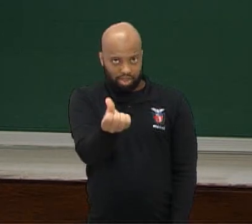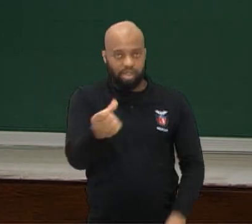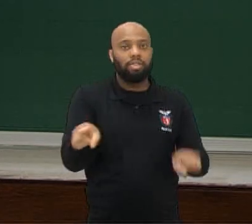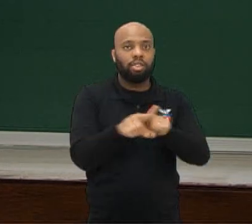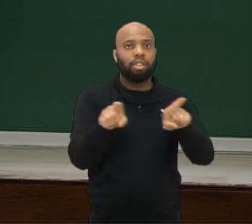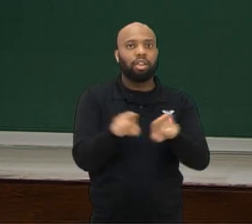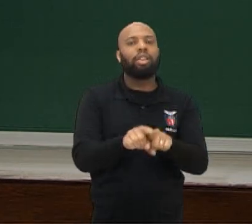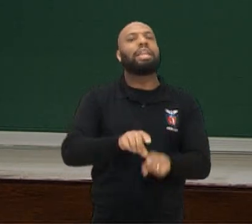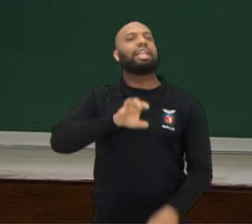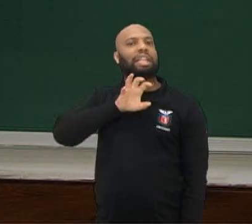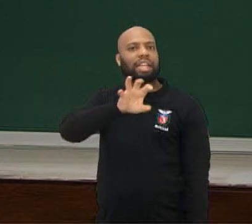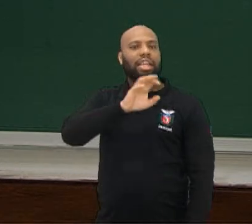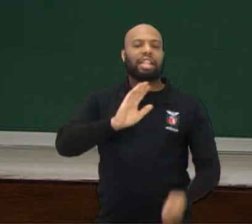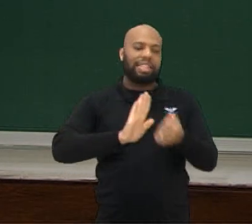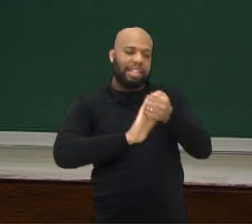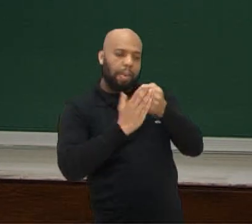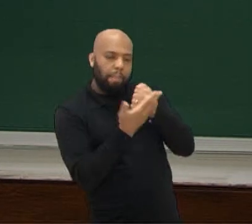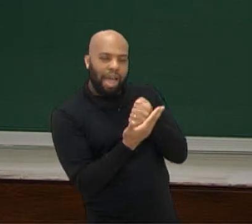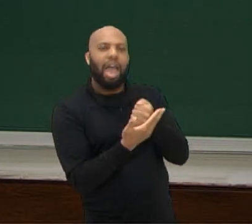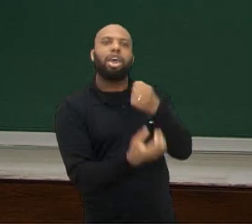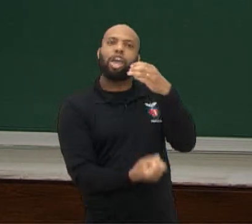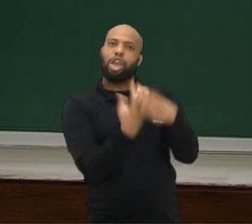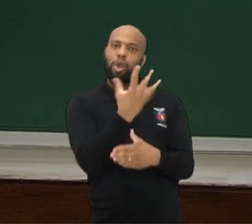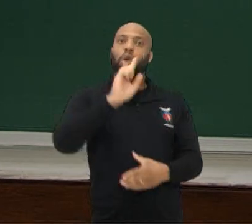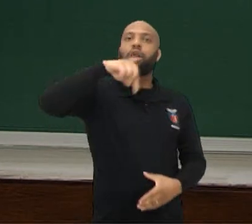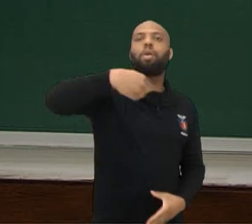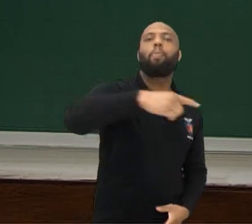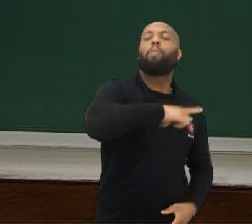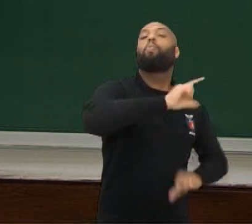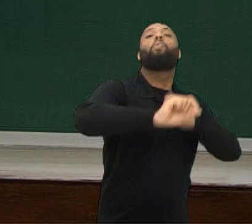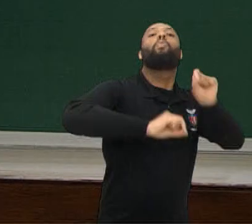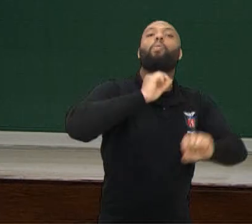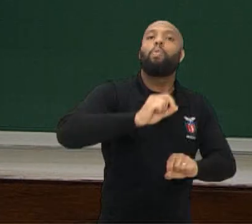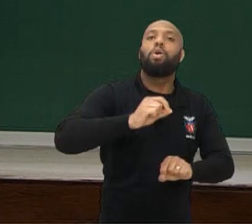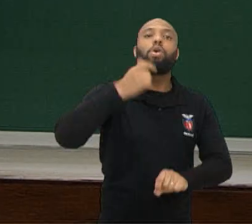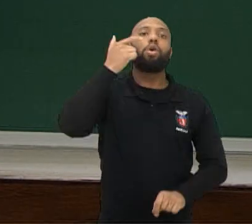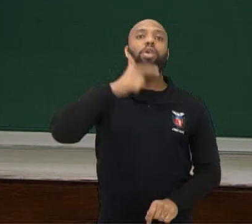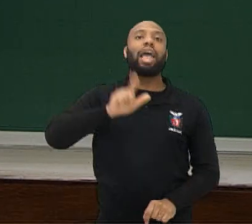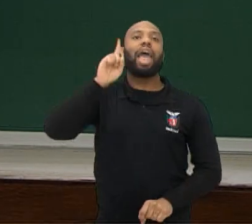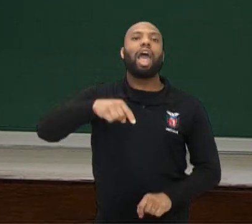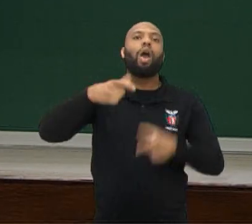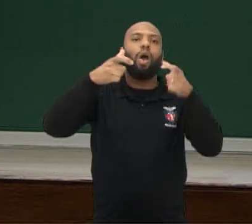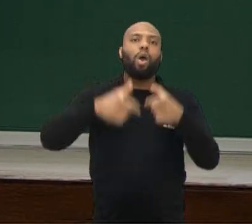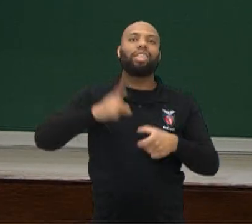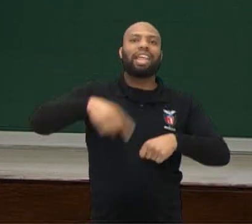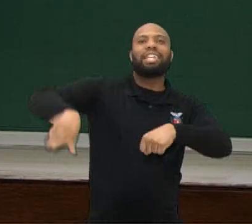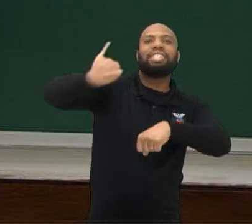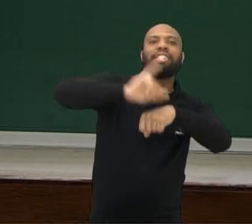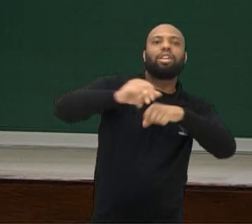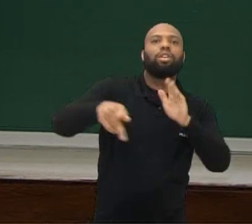E esse vilarejo, esse local ali, depois vai se tornar Belém do Pará, tá?